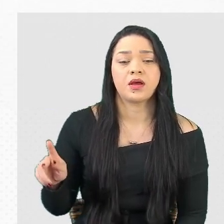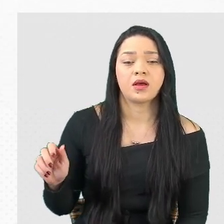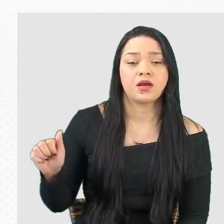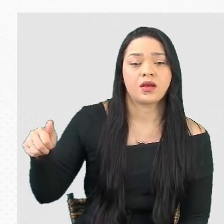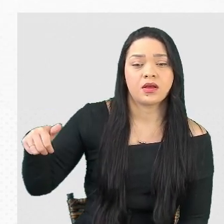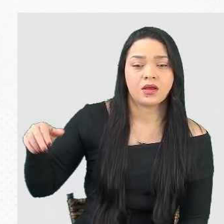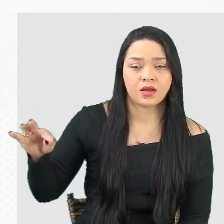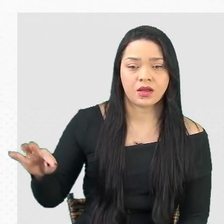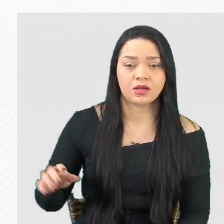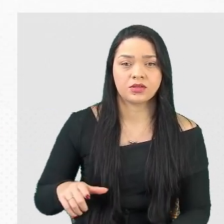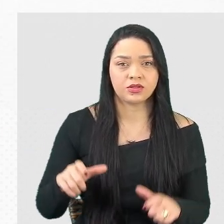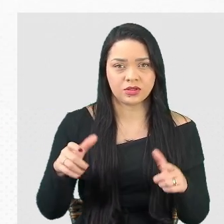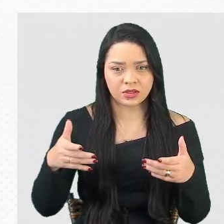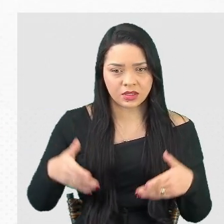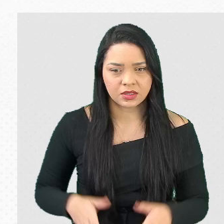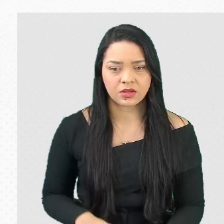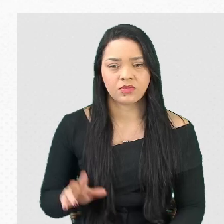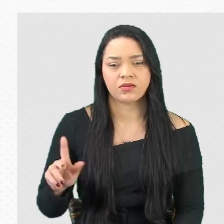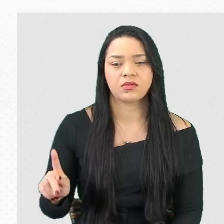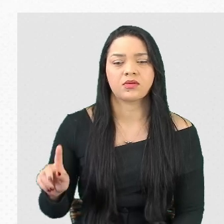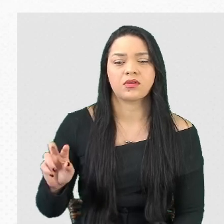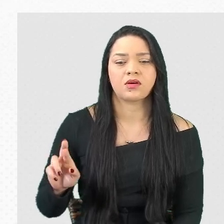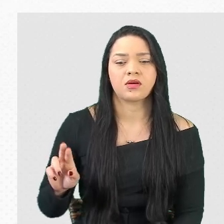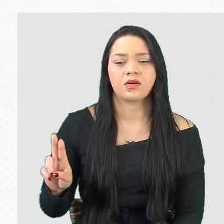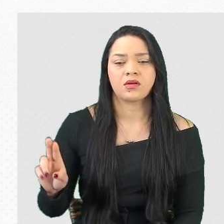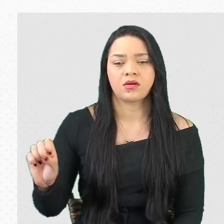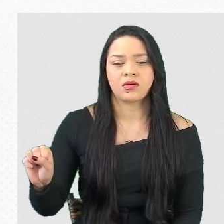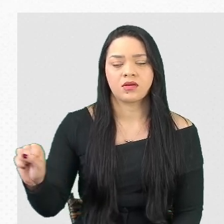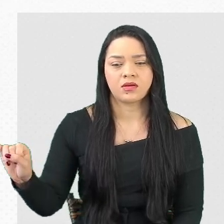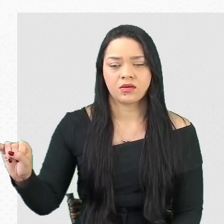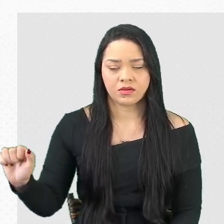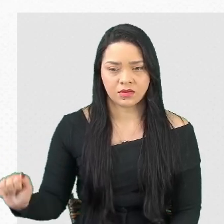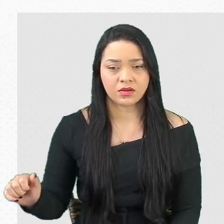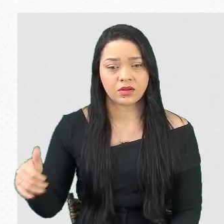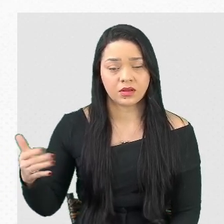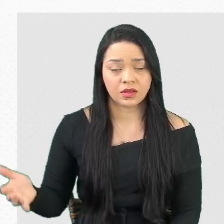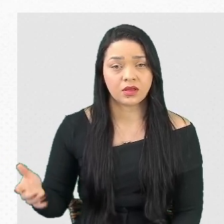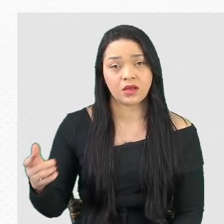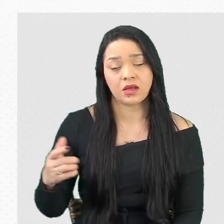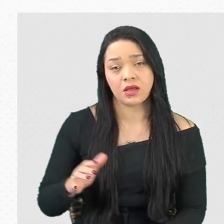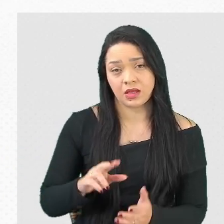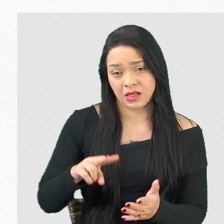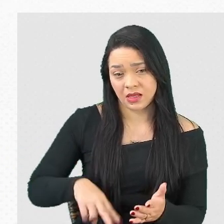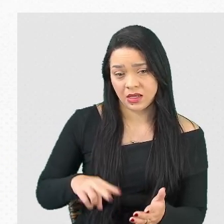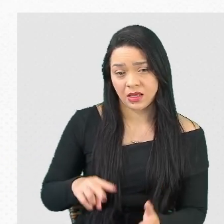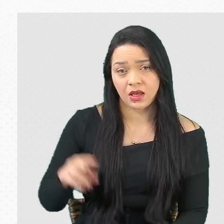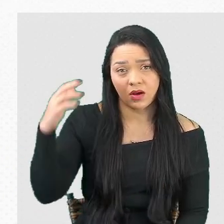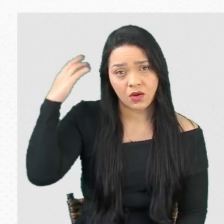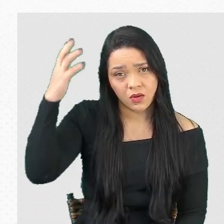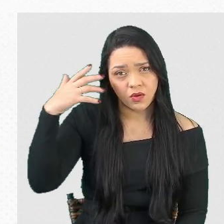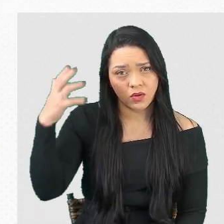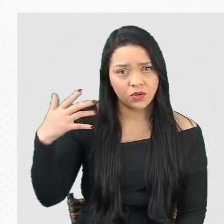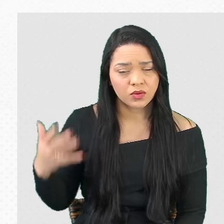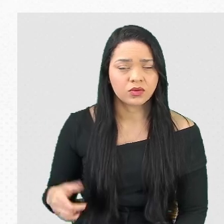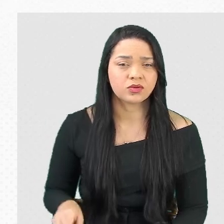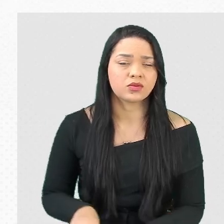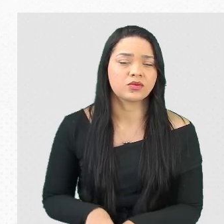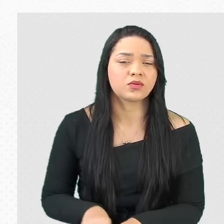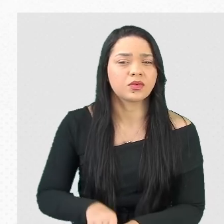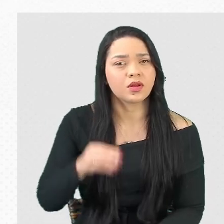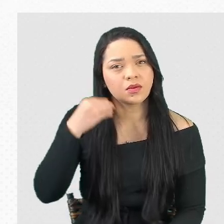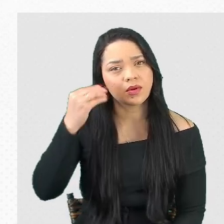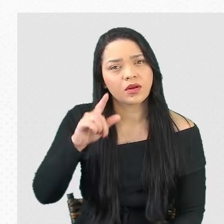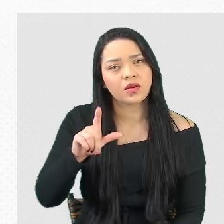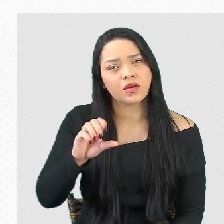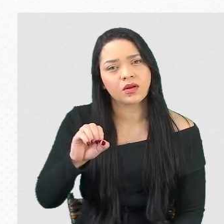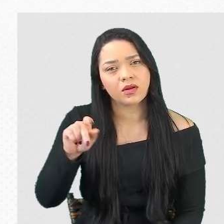na Prússia, era um admirador de Rousseau, né, lia muito Rousseau, e em suas obras ele procurou conciliar o pensamento empirista de Locke, né,